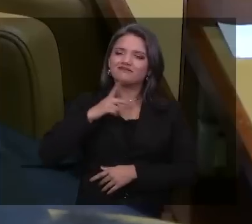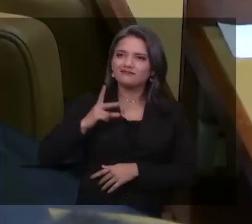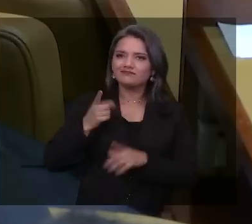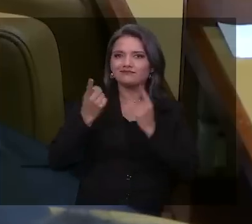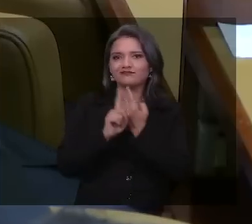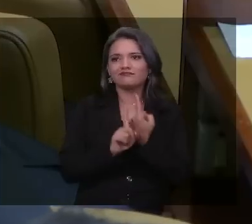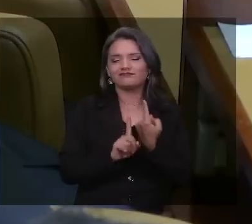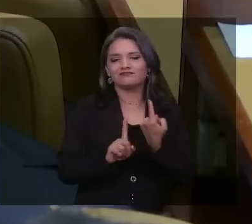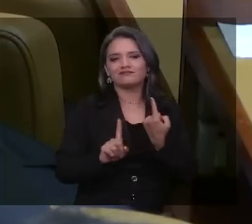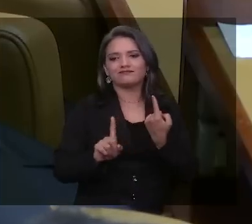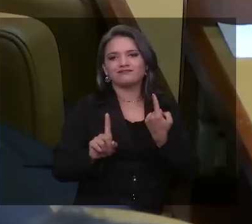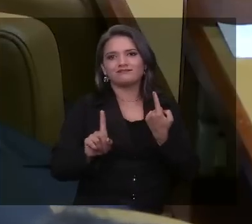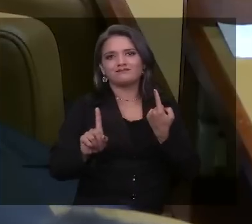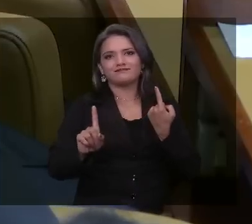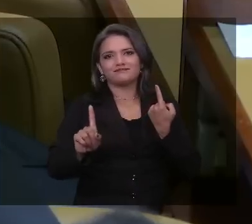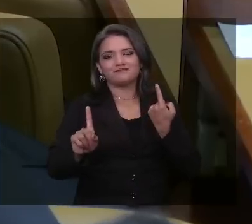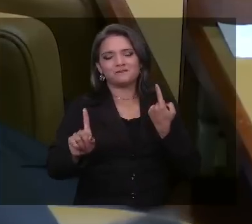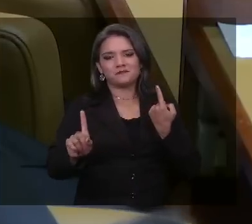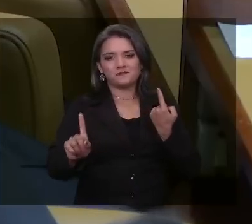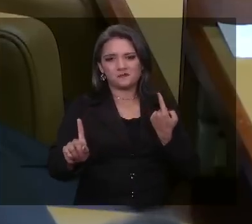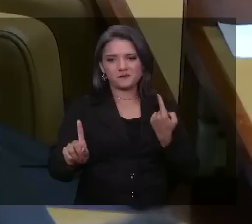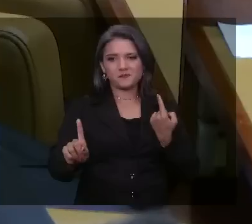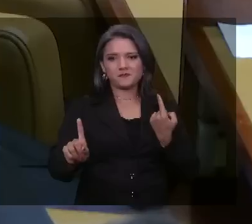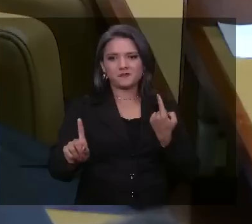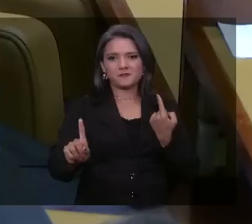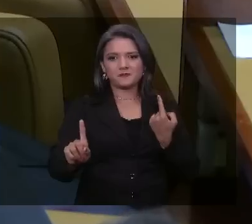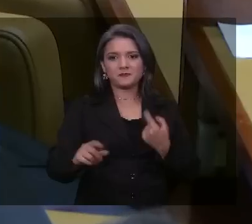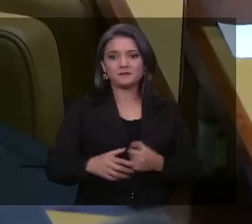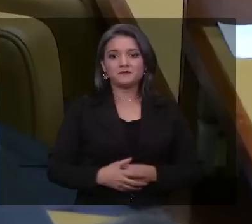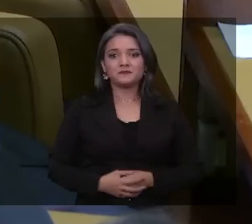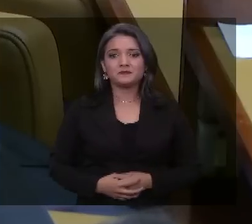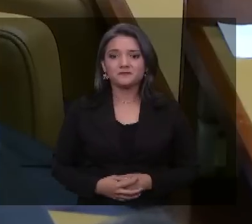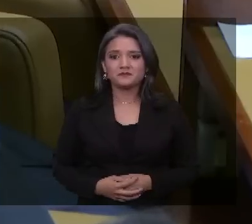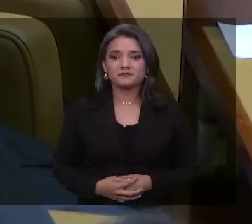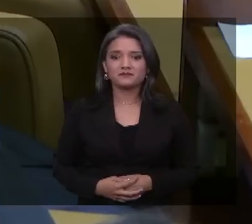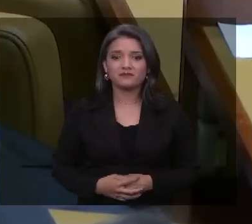desvencilhar da gente.